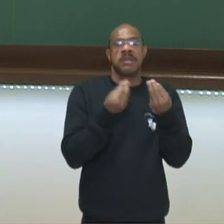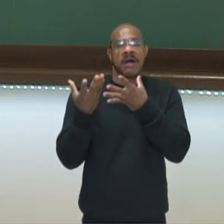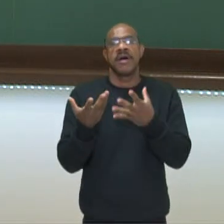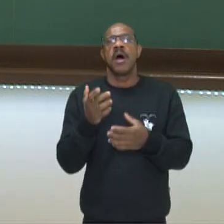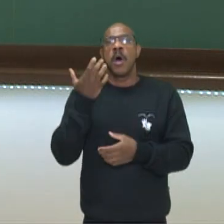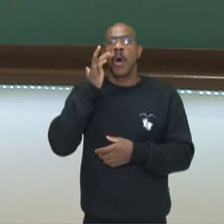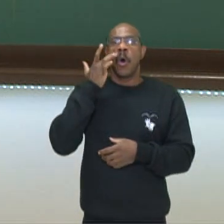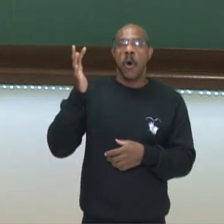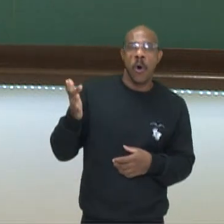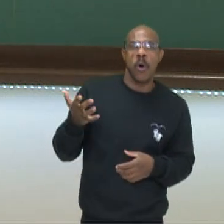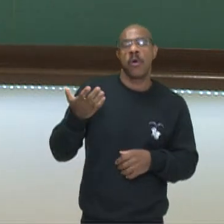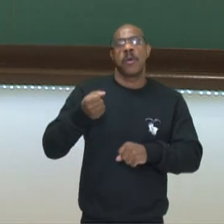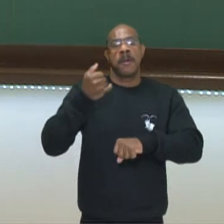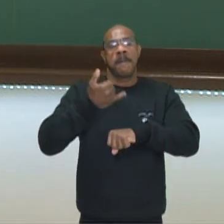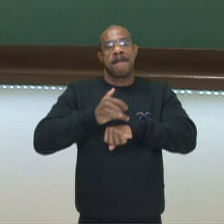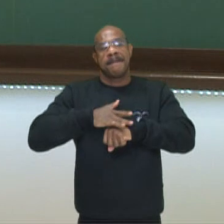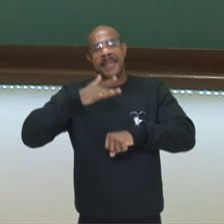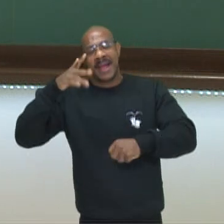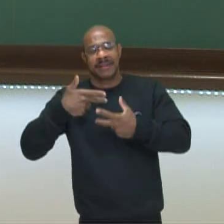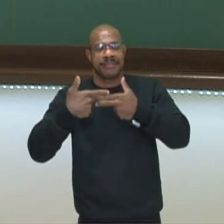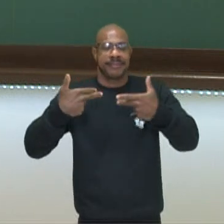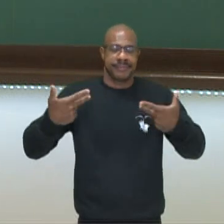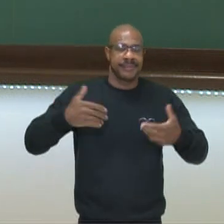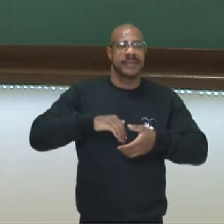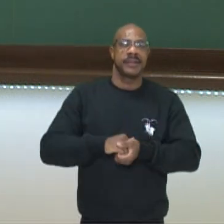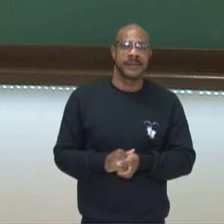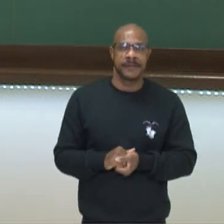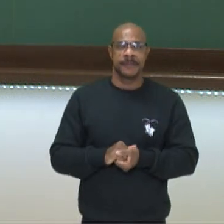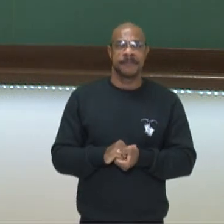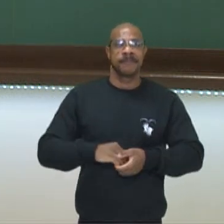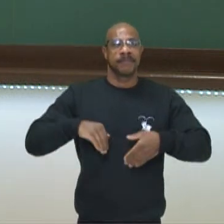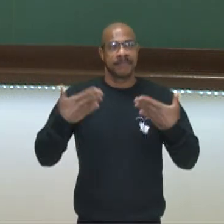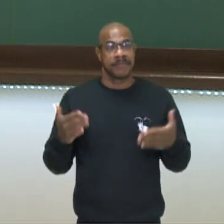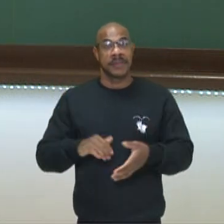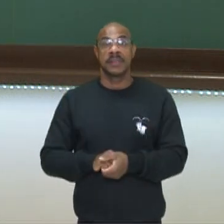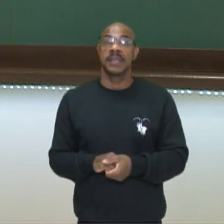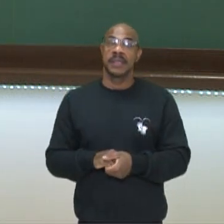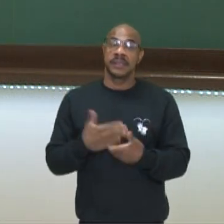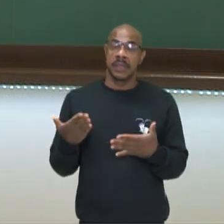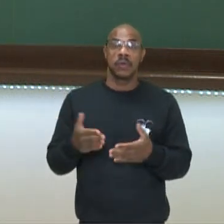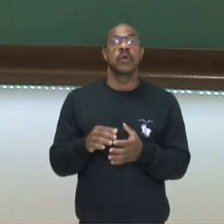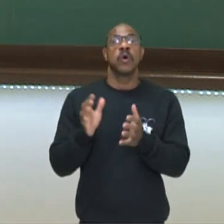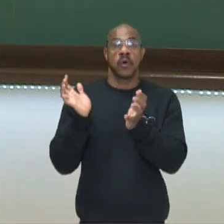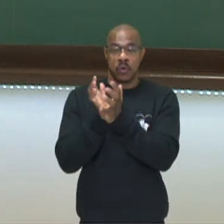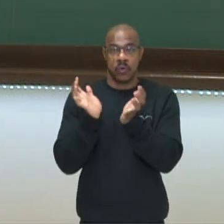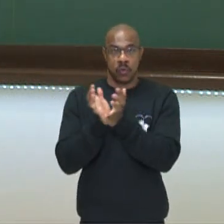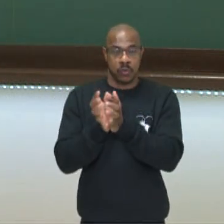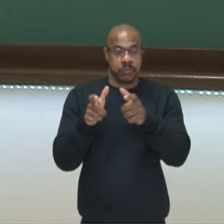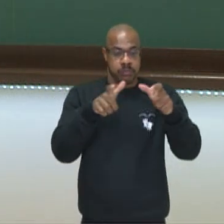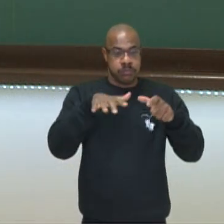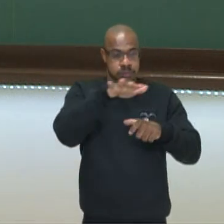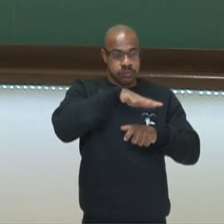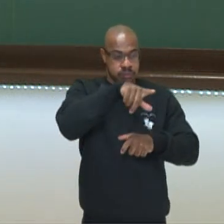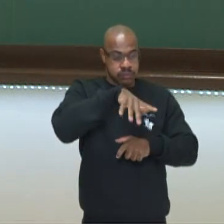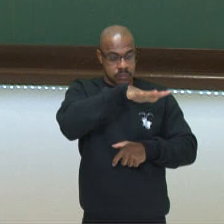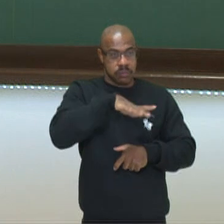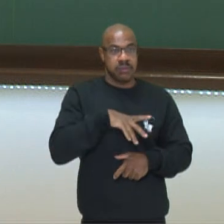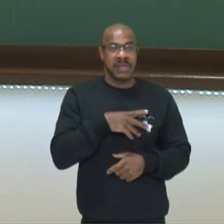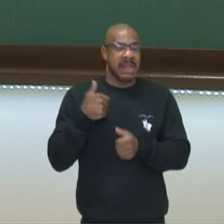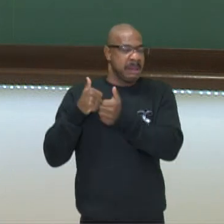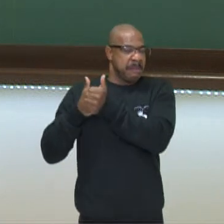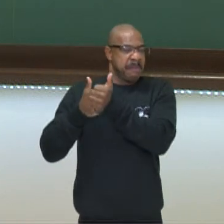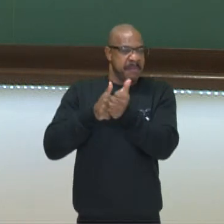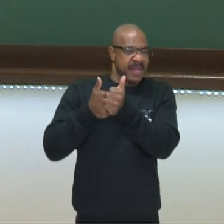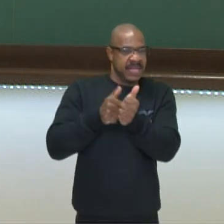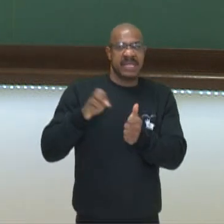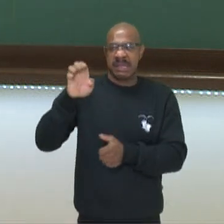Não é uma região onde eu vou ter aí uma extração significativa de ouro e prata. Diante disso, esses colonos, perseguidos, né, religiosamente lá